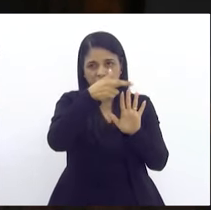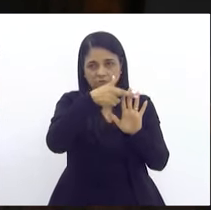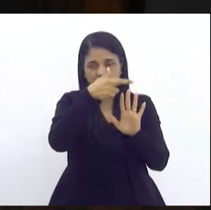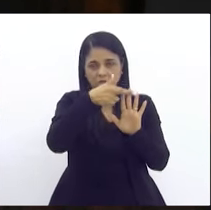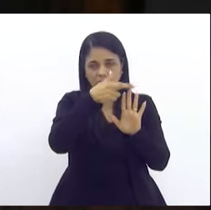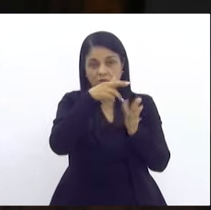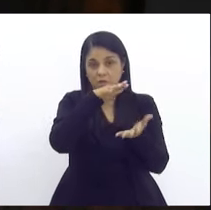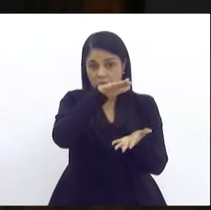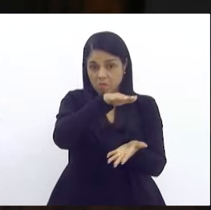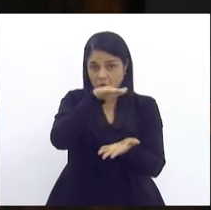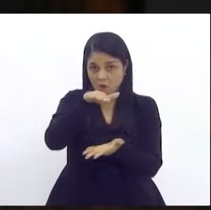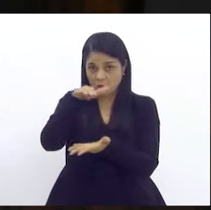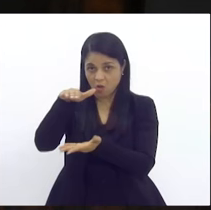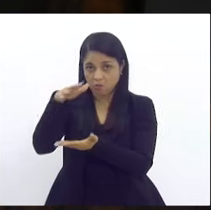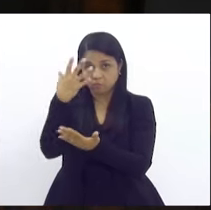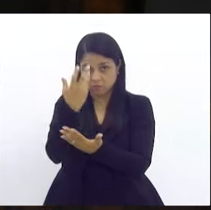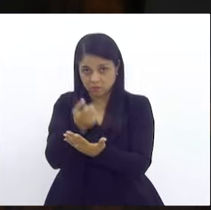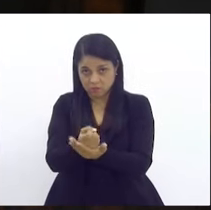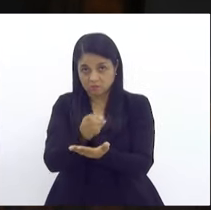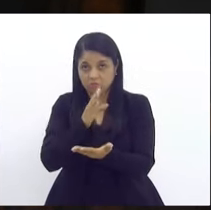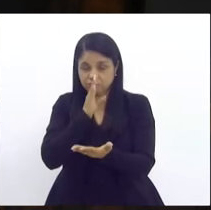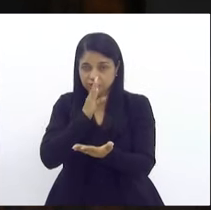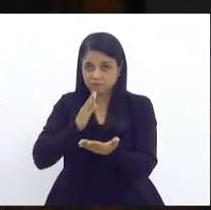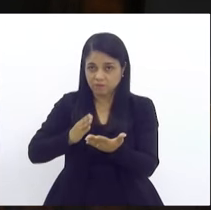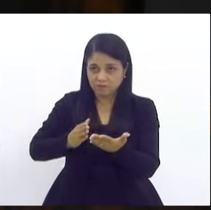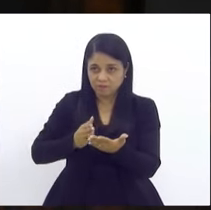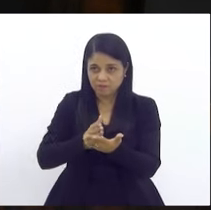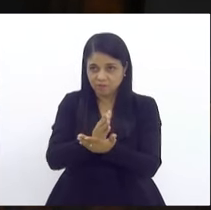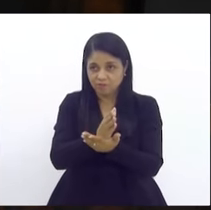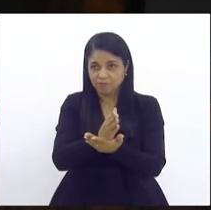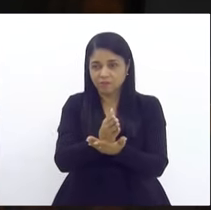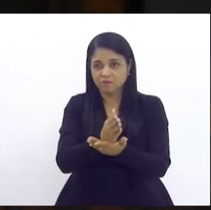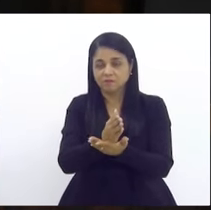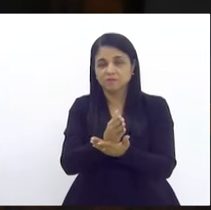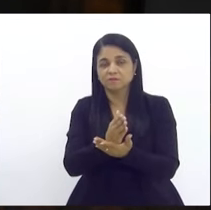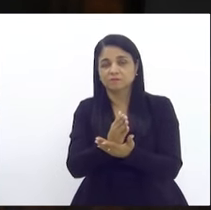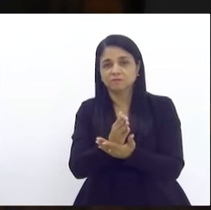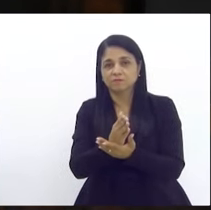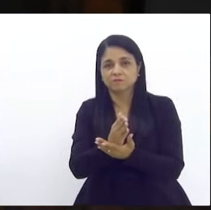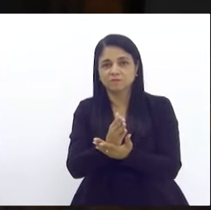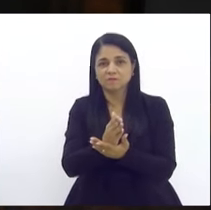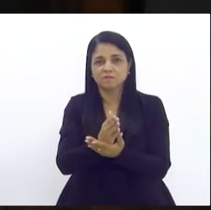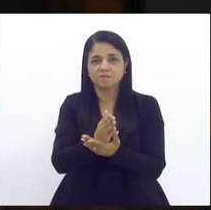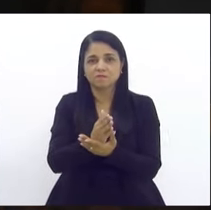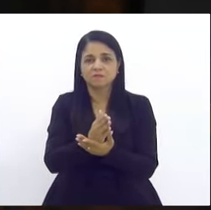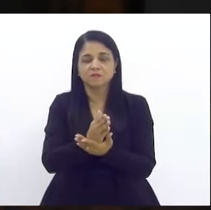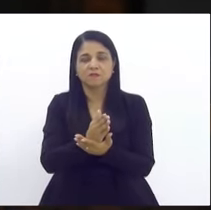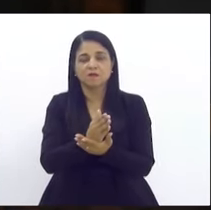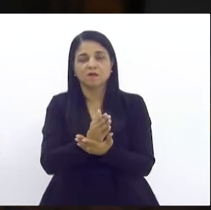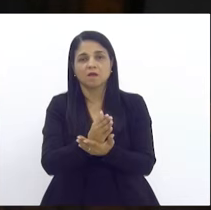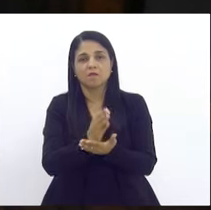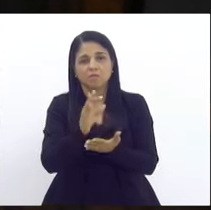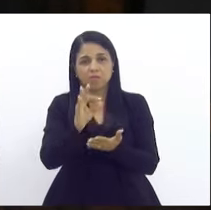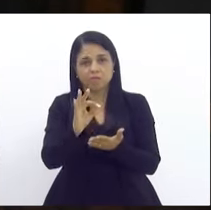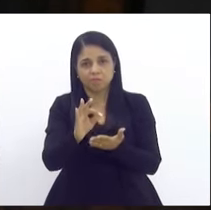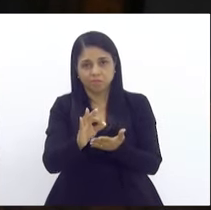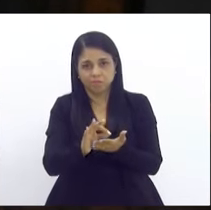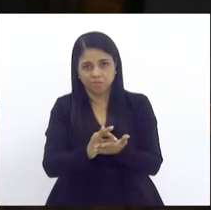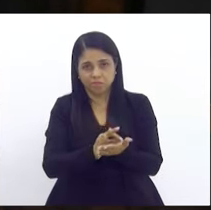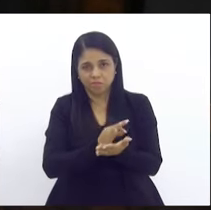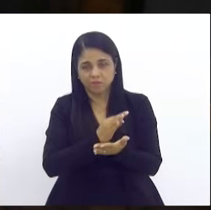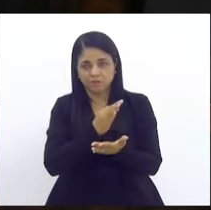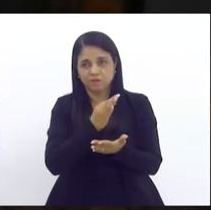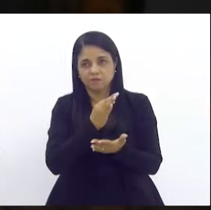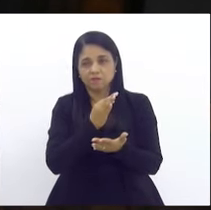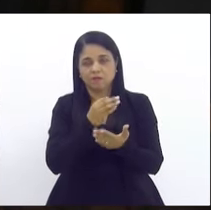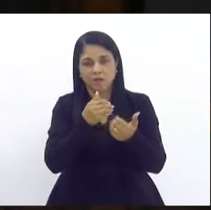em bloco. Os senhores que aprovam permaneçam como estão. Aprovado, vão à promulgação. É, gostaria